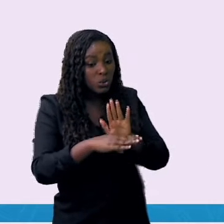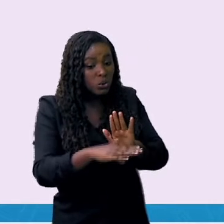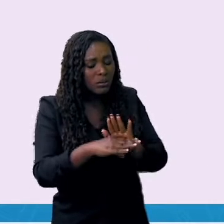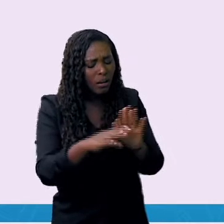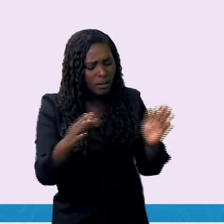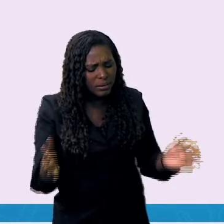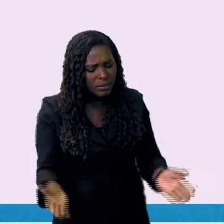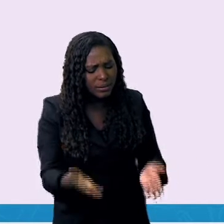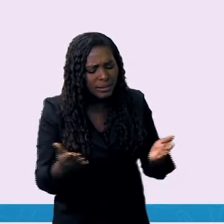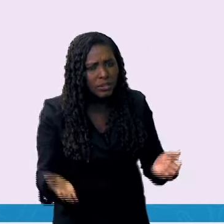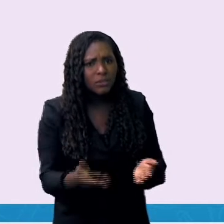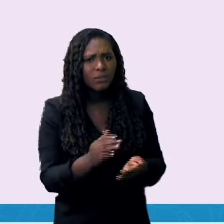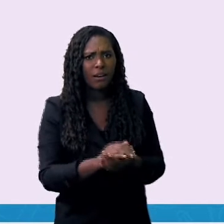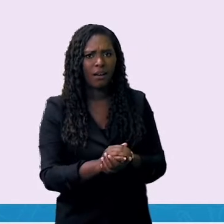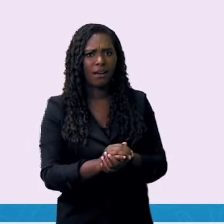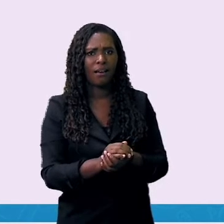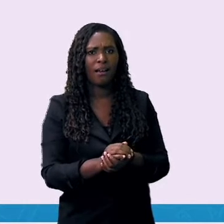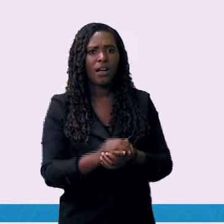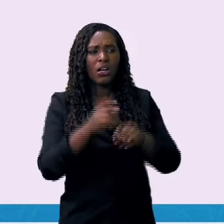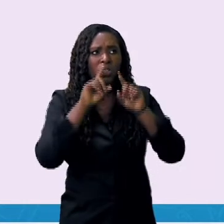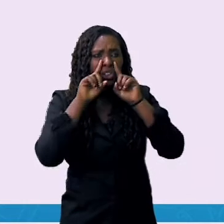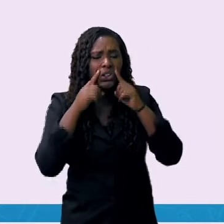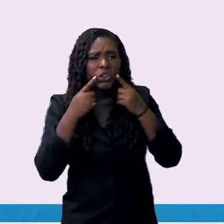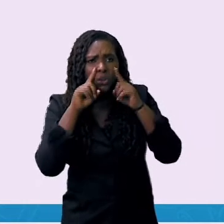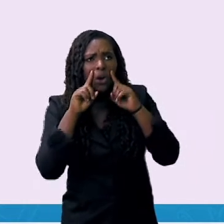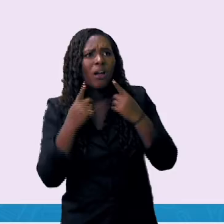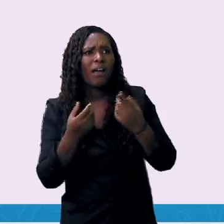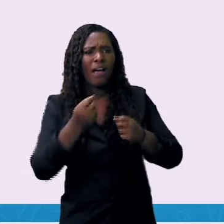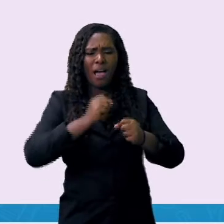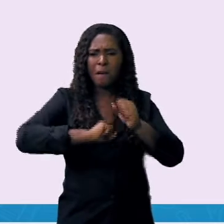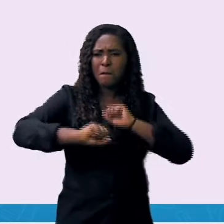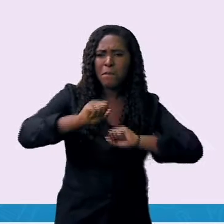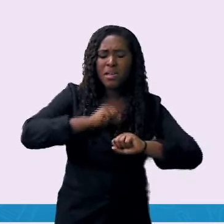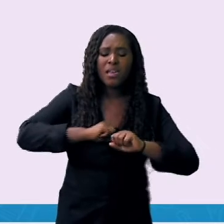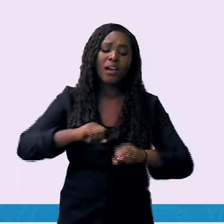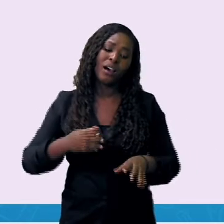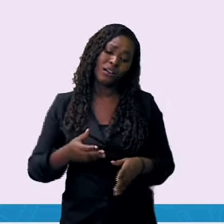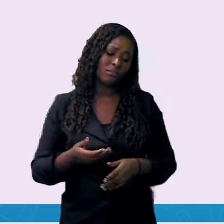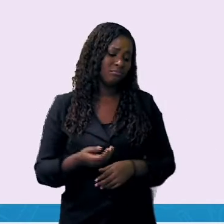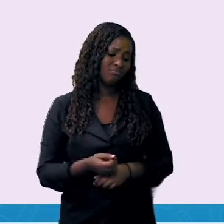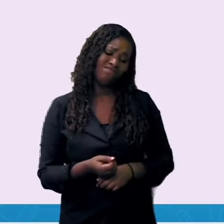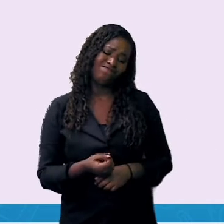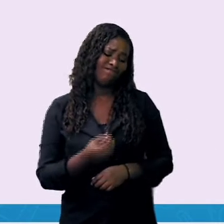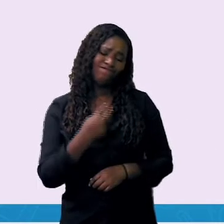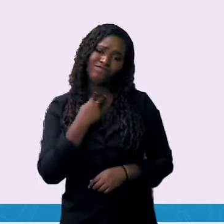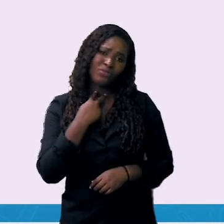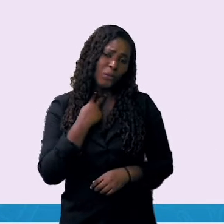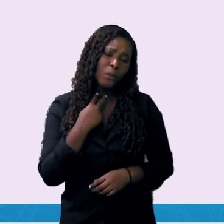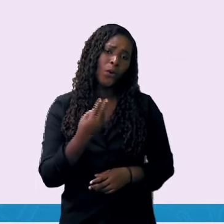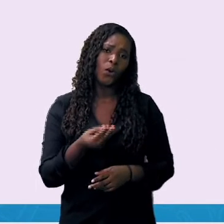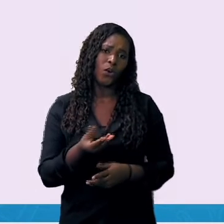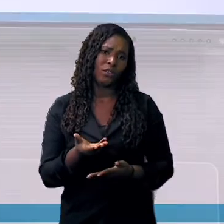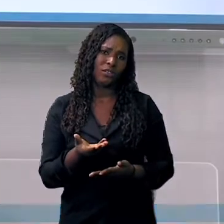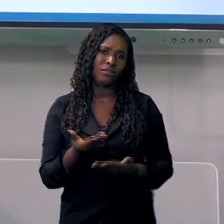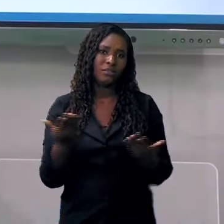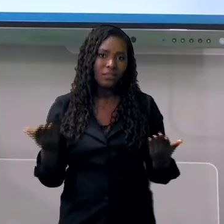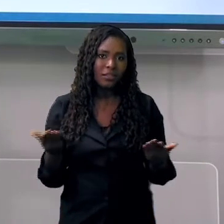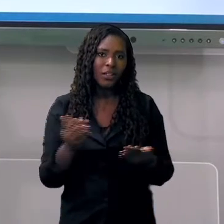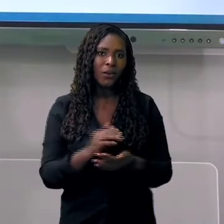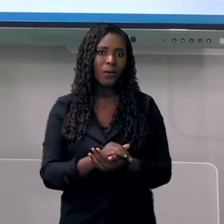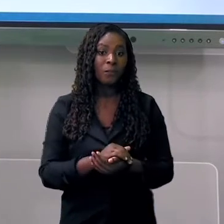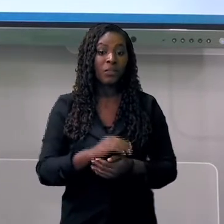criança mostra. O chorão, o birrento, ele pode se tornar o adulto inseguro e brigão.